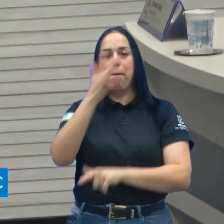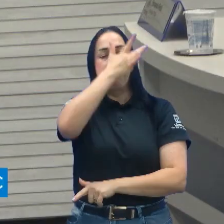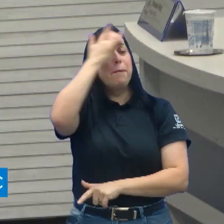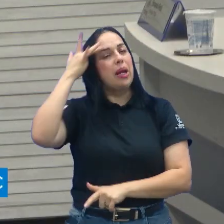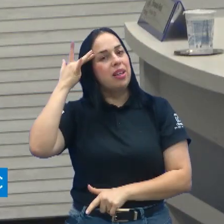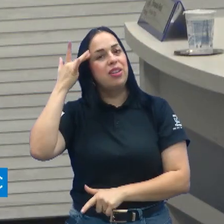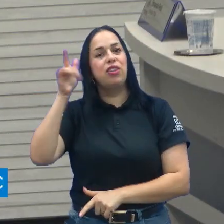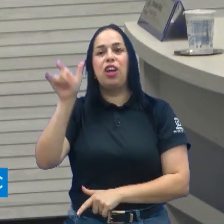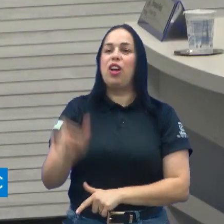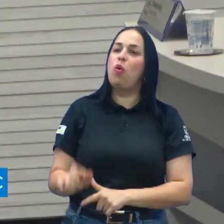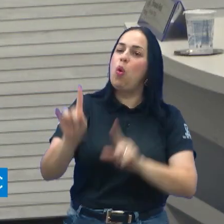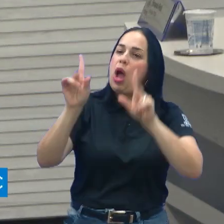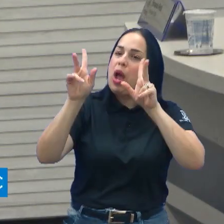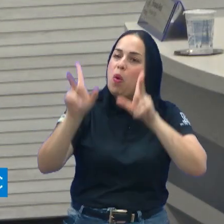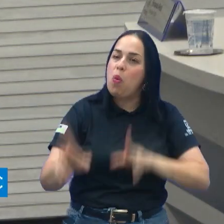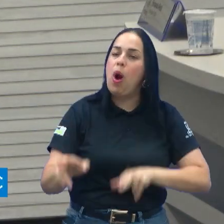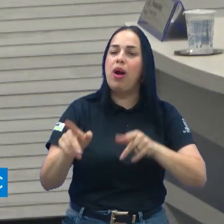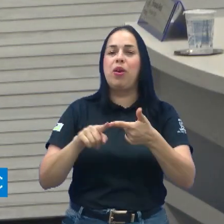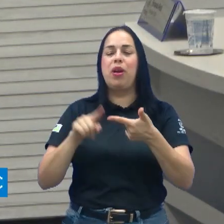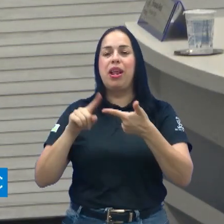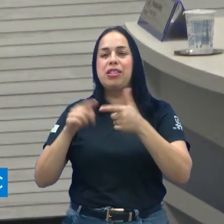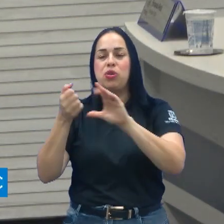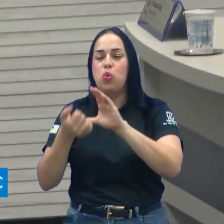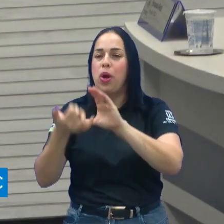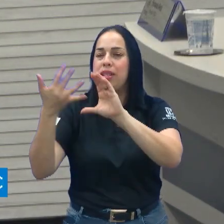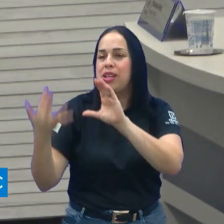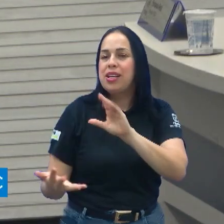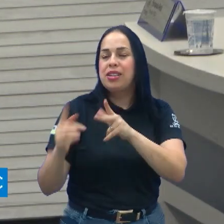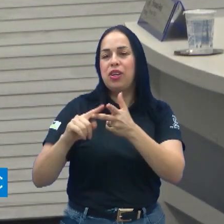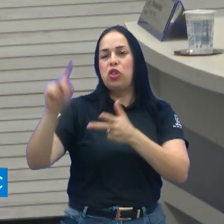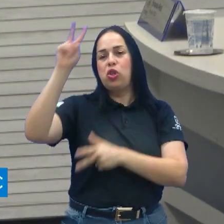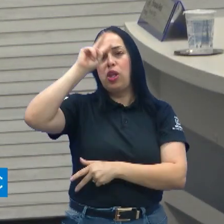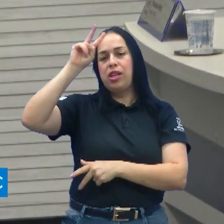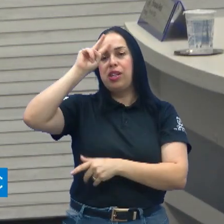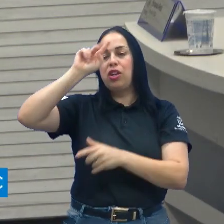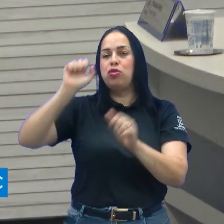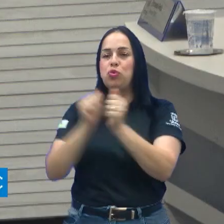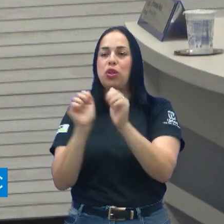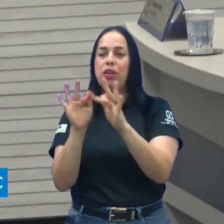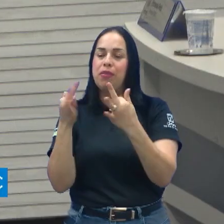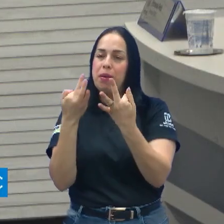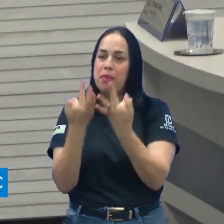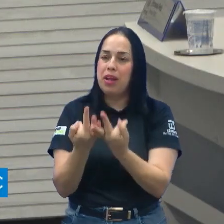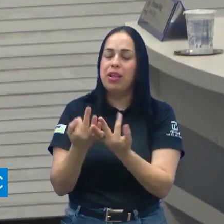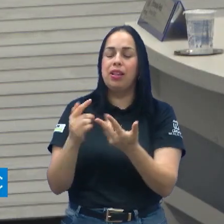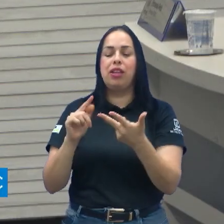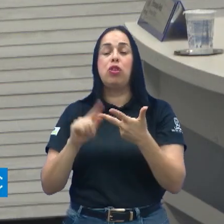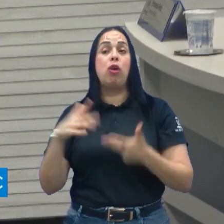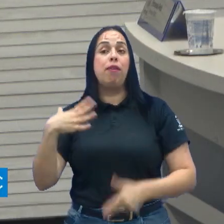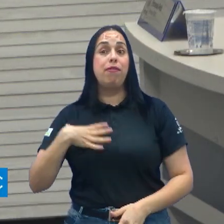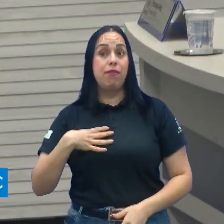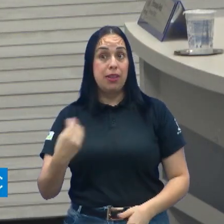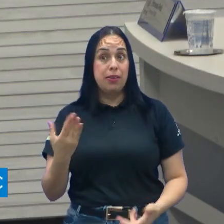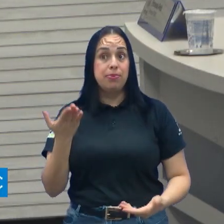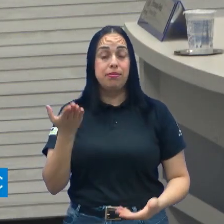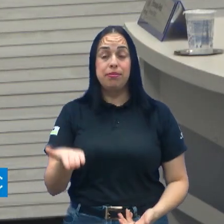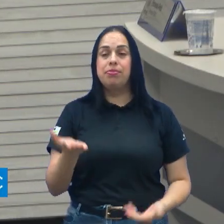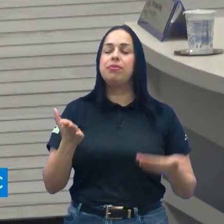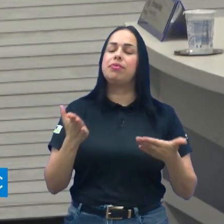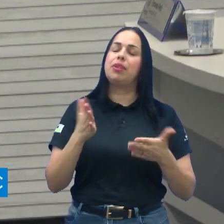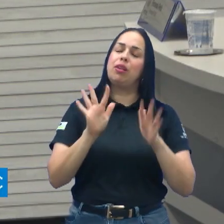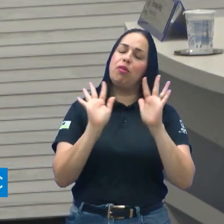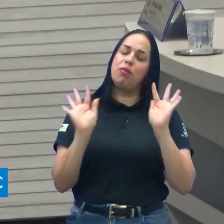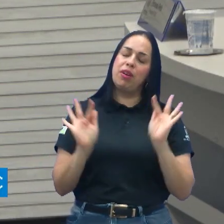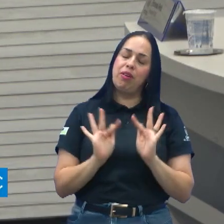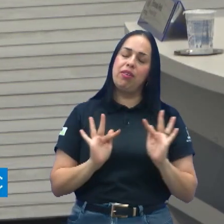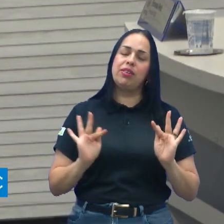seu perfil, com o seu caráter, com a sua história, da sua família, da Lavínia. Então, fico muito feliz de